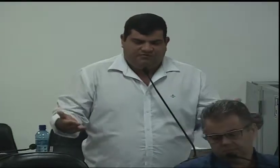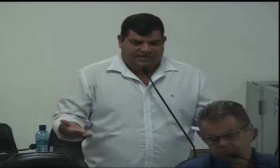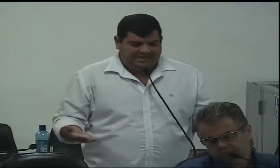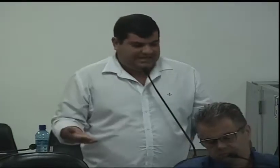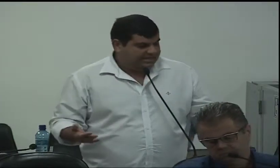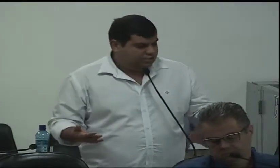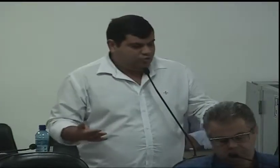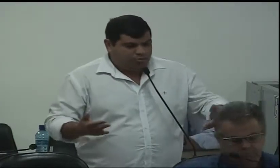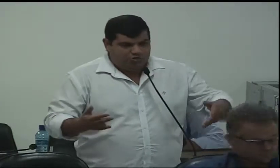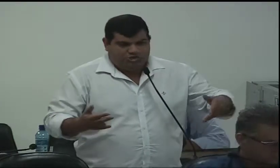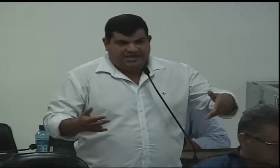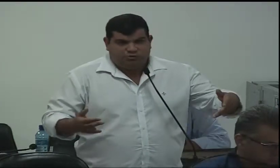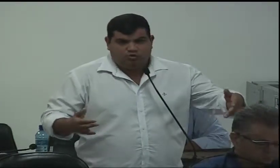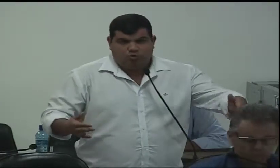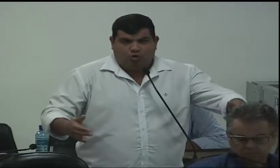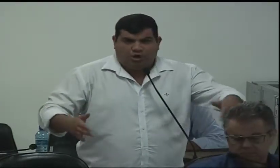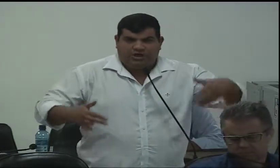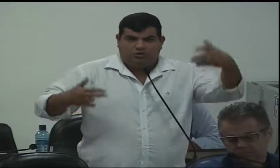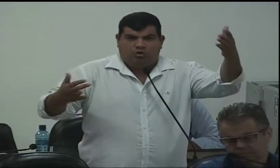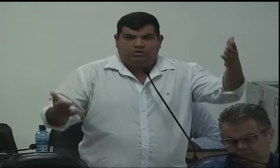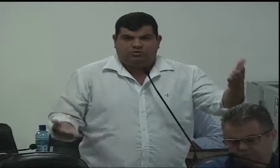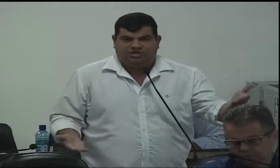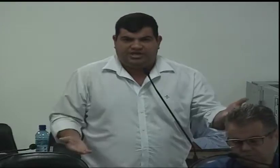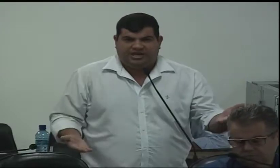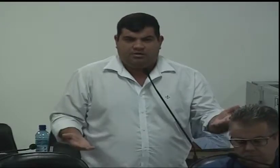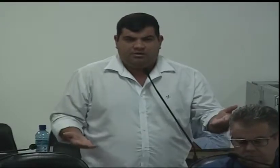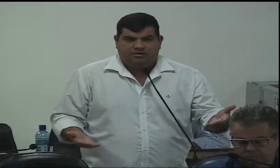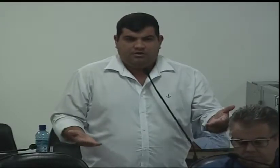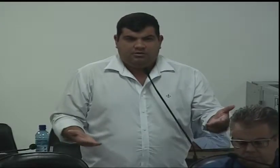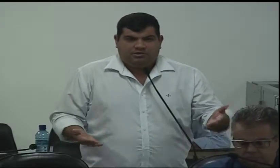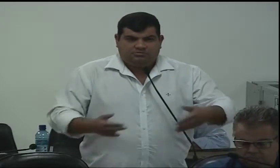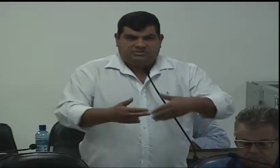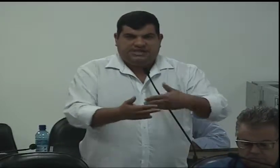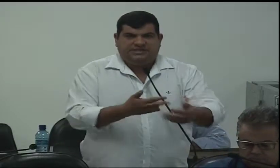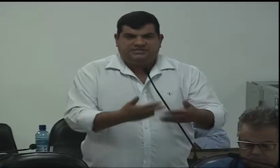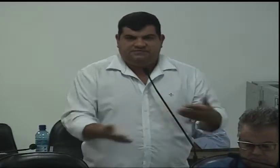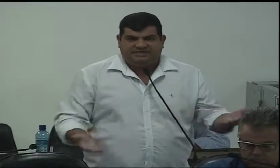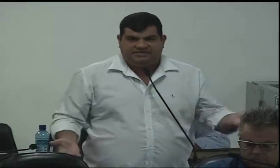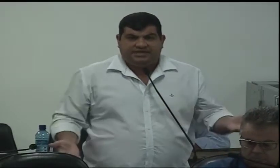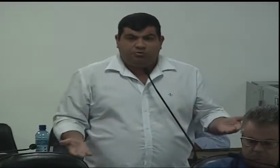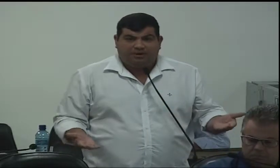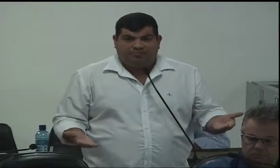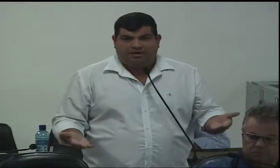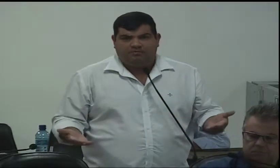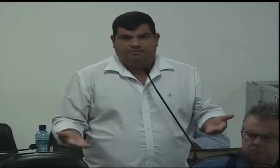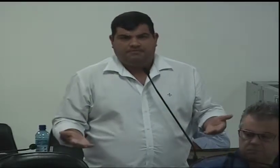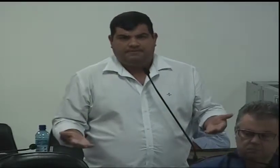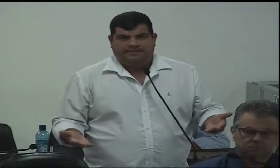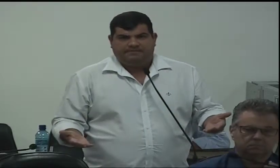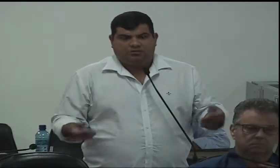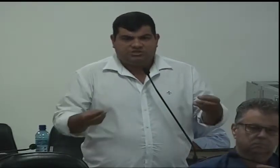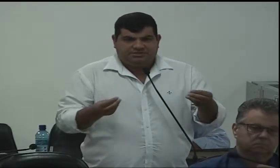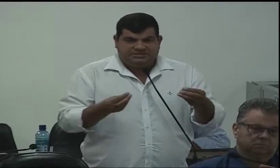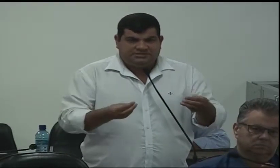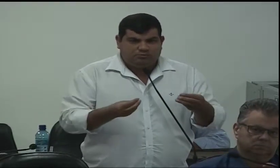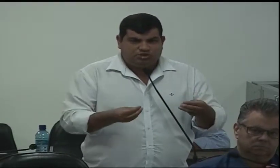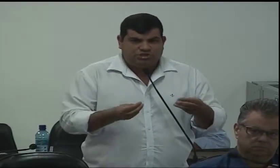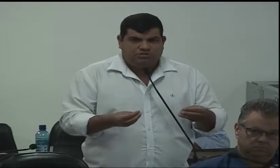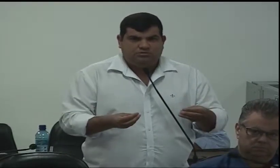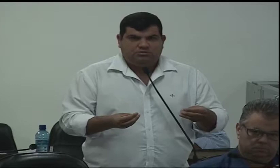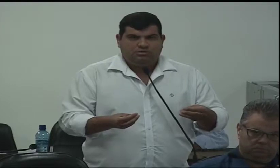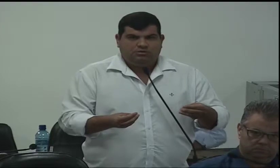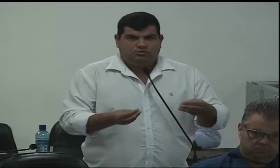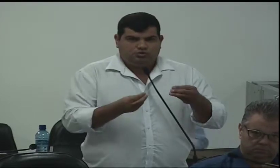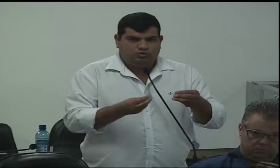ouve falar de um projeto, de um corredor industrial, que não sei nem se vai sair do papel. Então nós precisamos